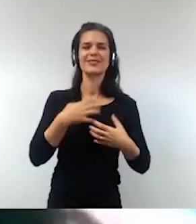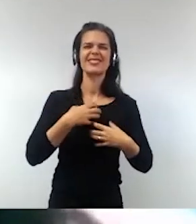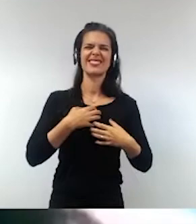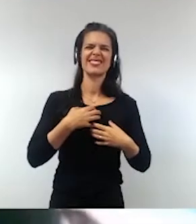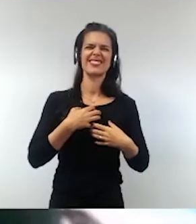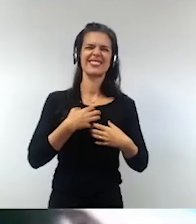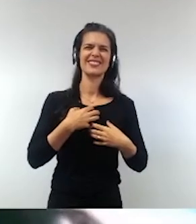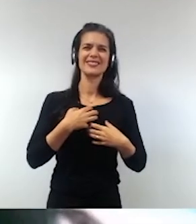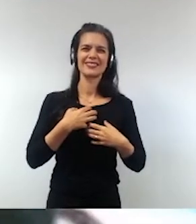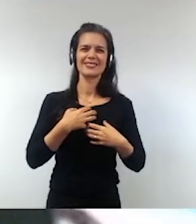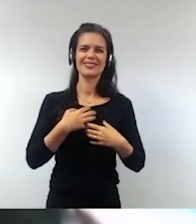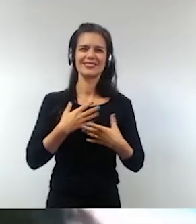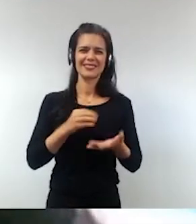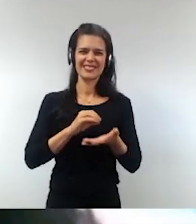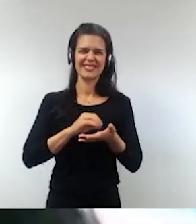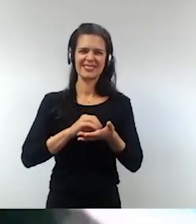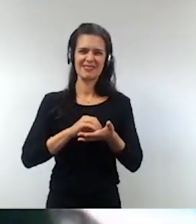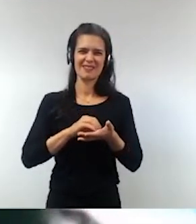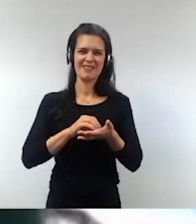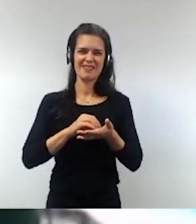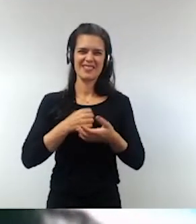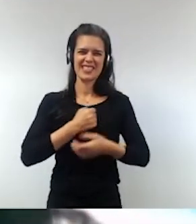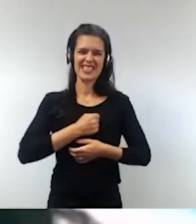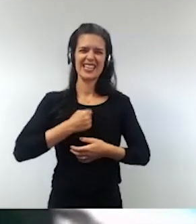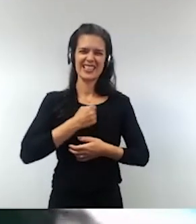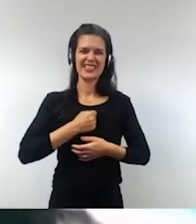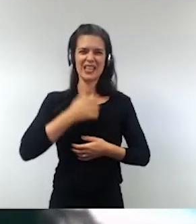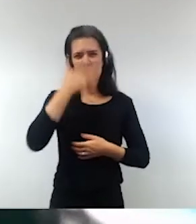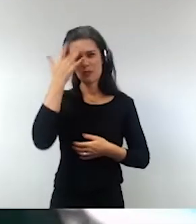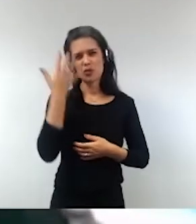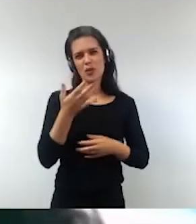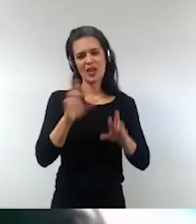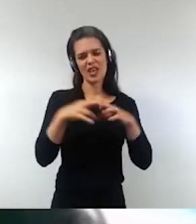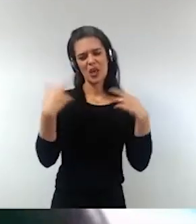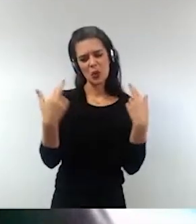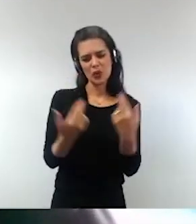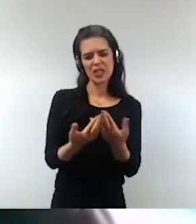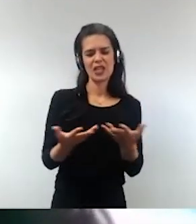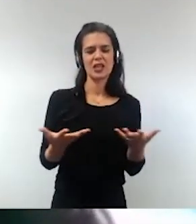então, naquelas reuniões em que as pessoas precisam e querem tratar de